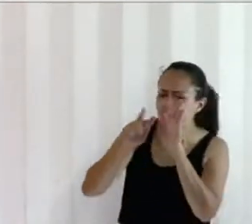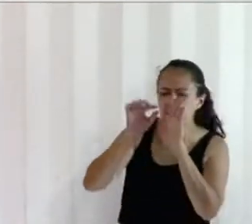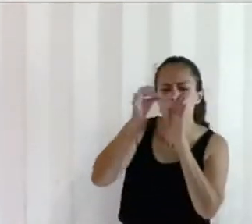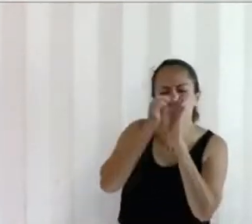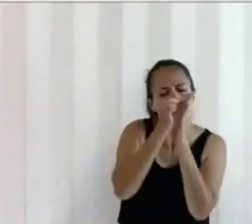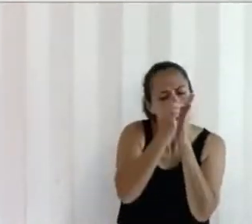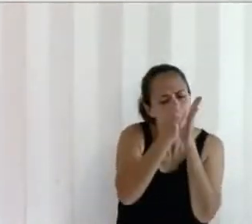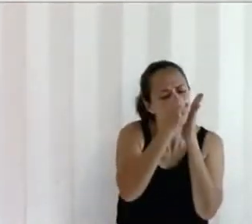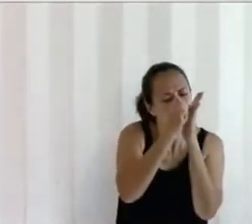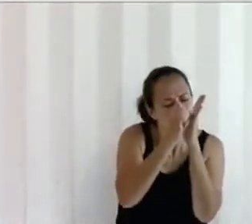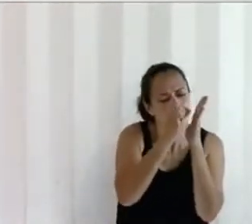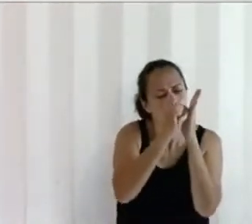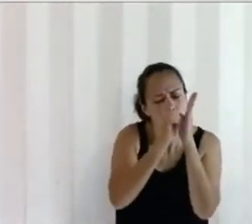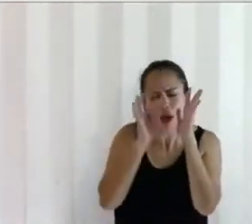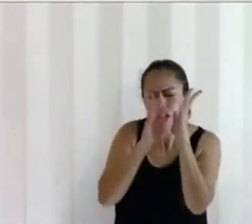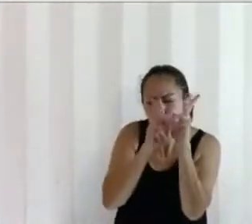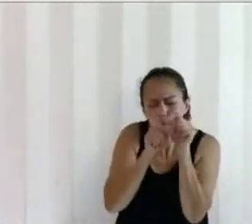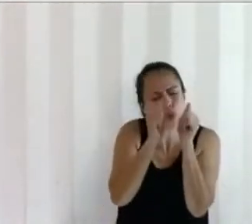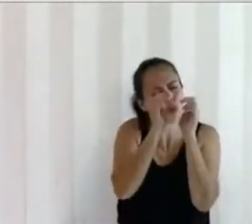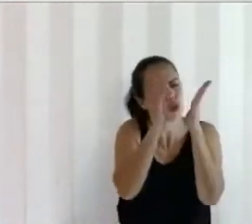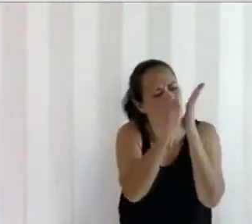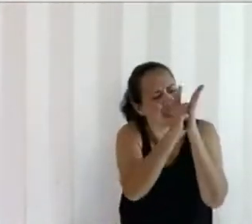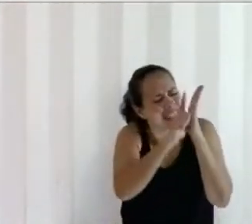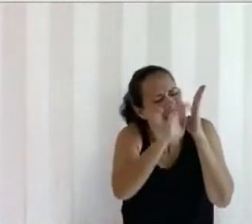letra normal, mas o i aqui para